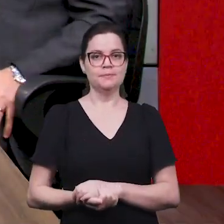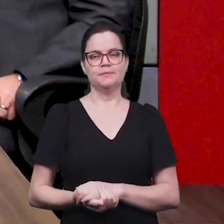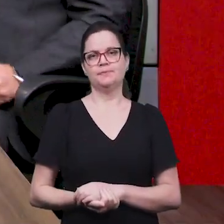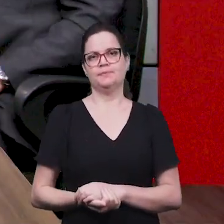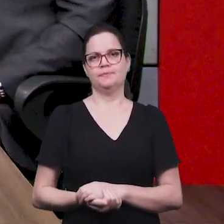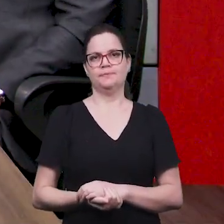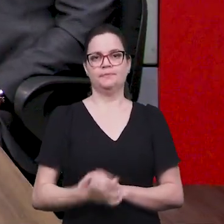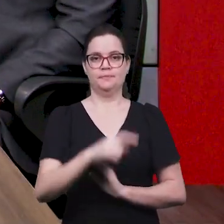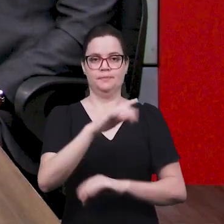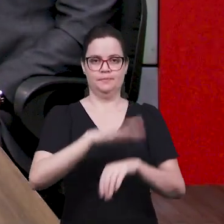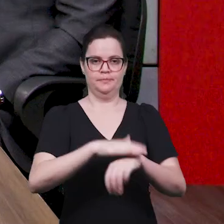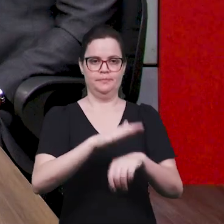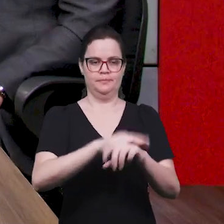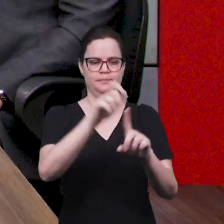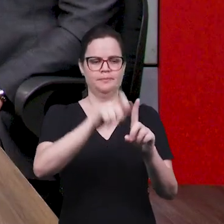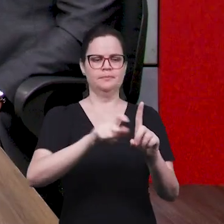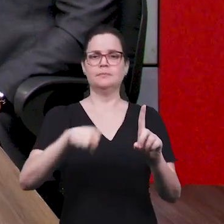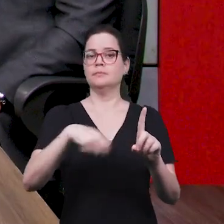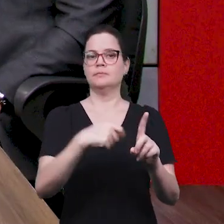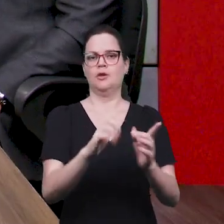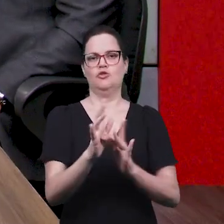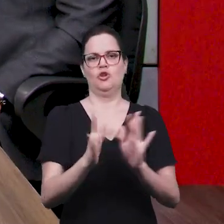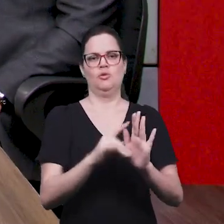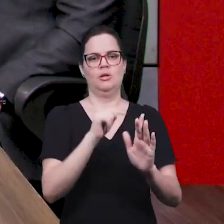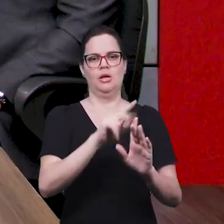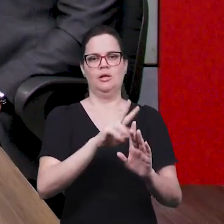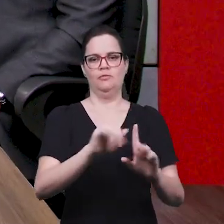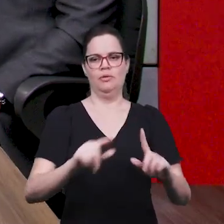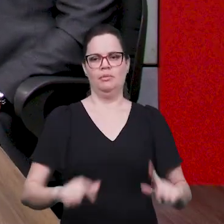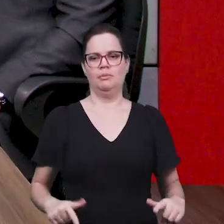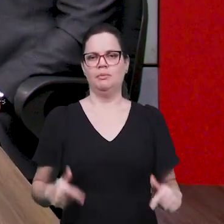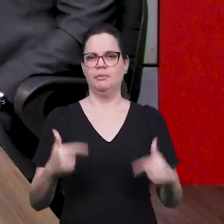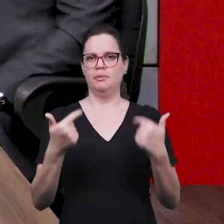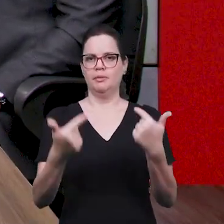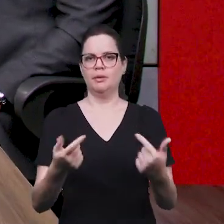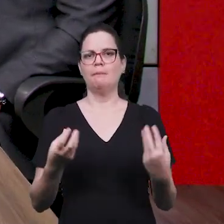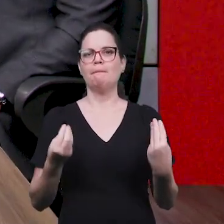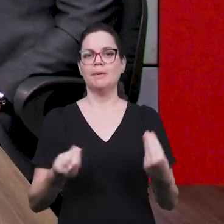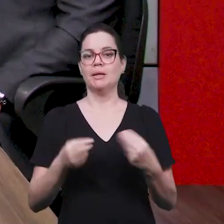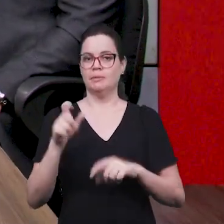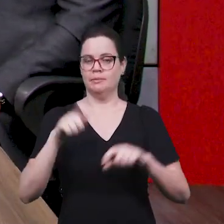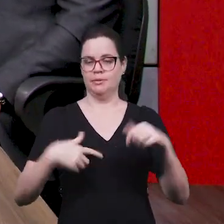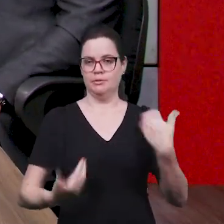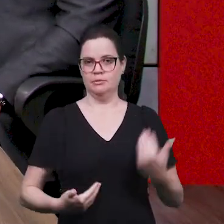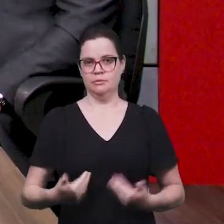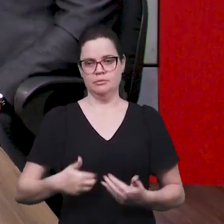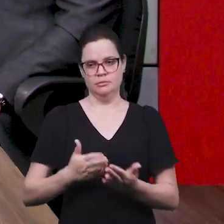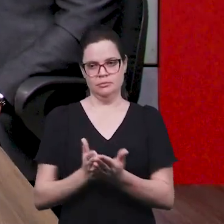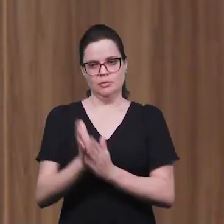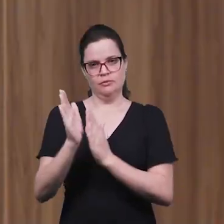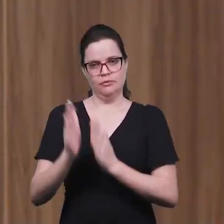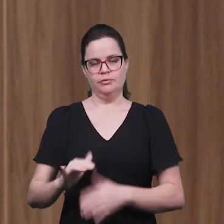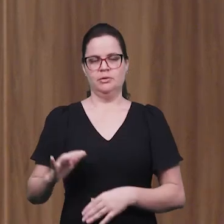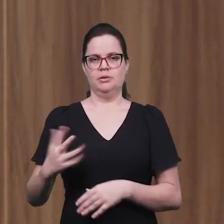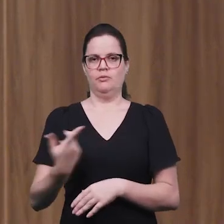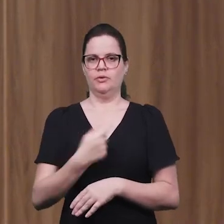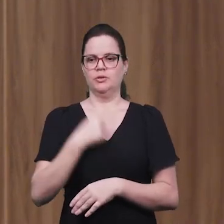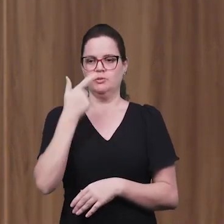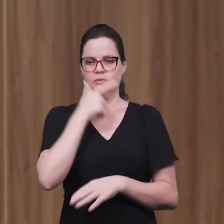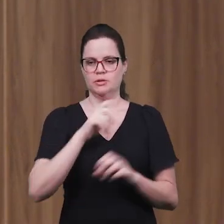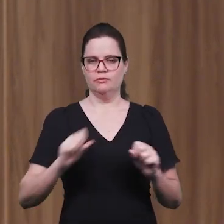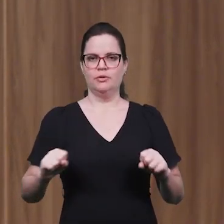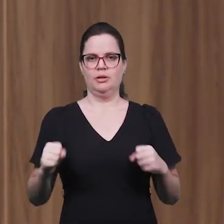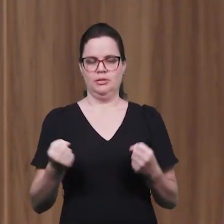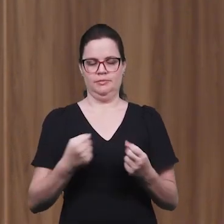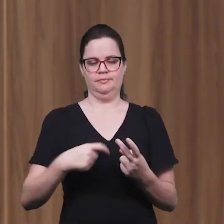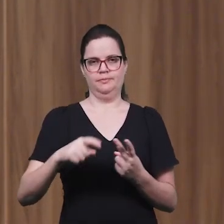faria eram de extrema importância para o fortalecimento dos salvos na caminhada. Batismo com o